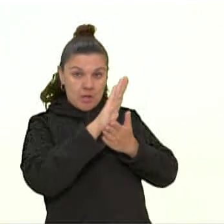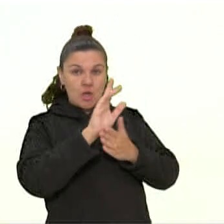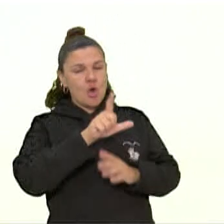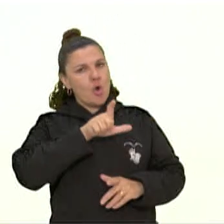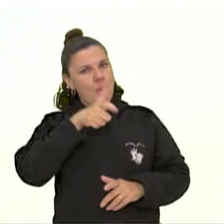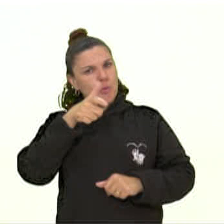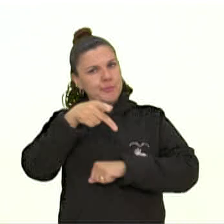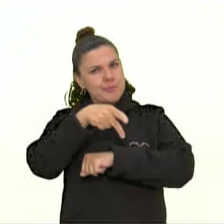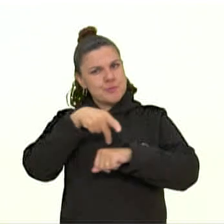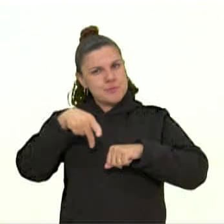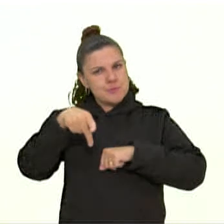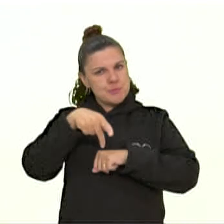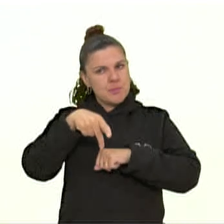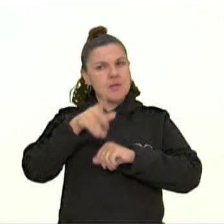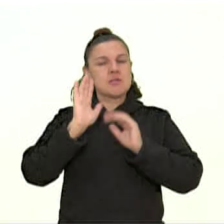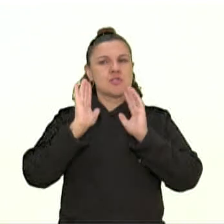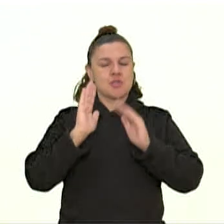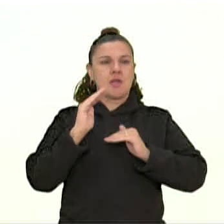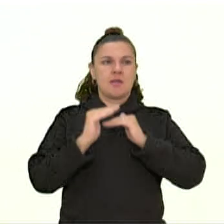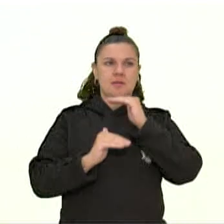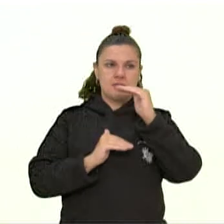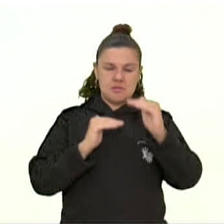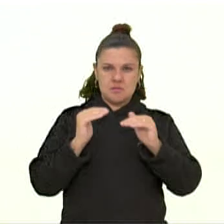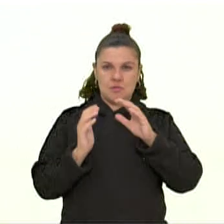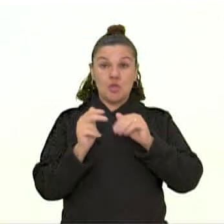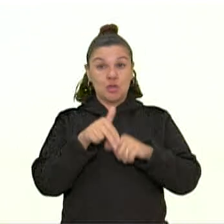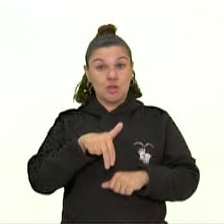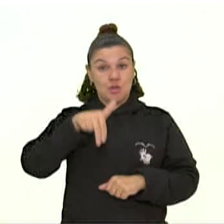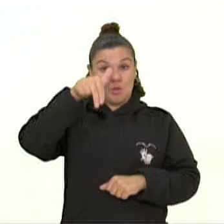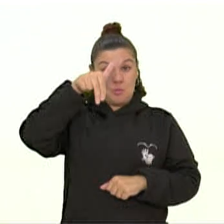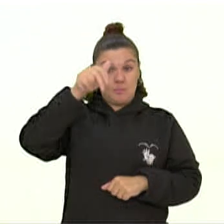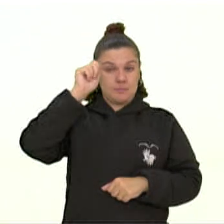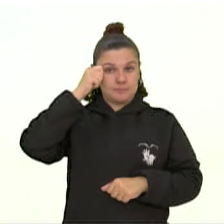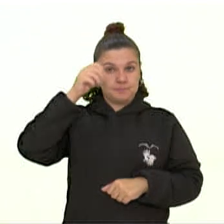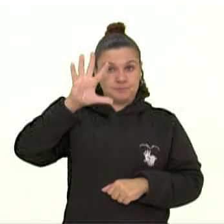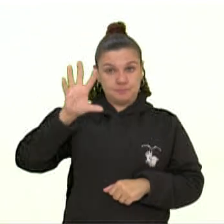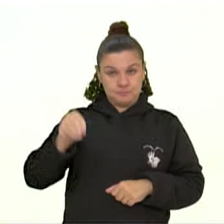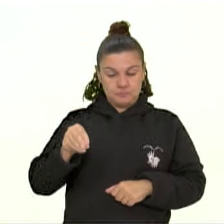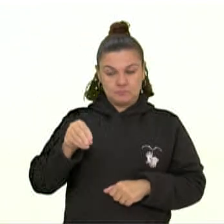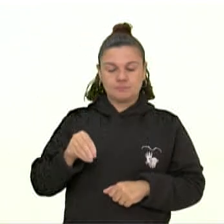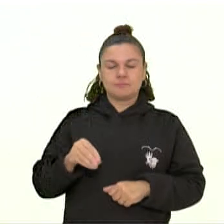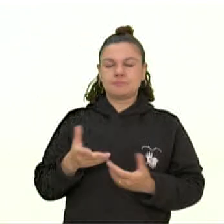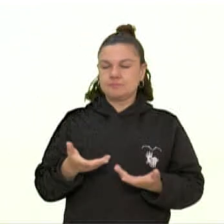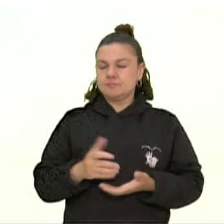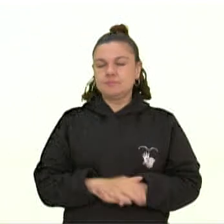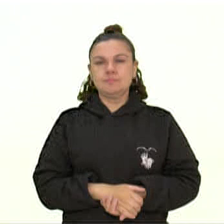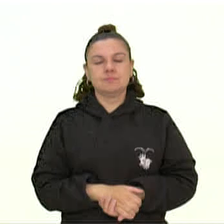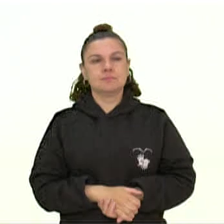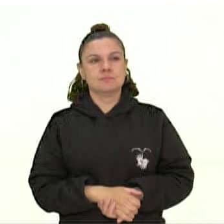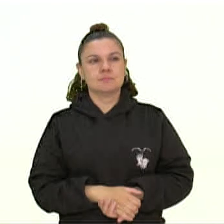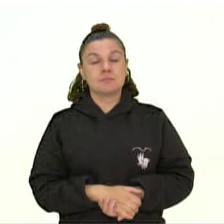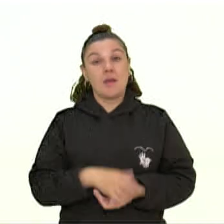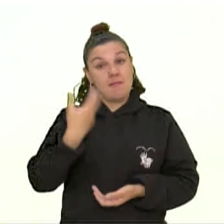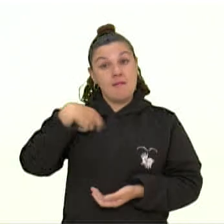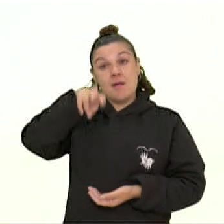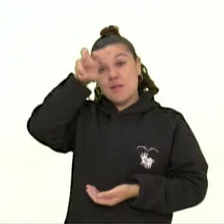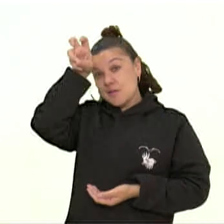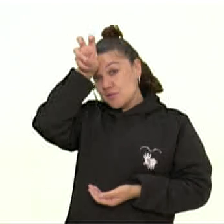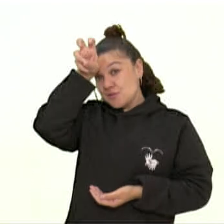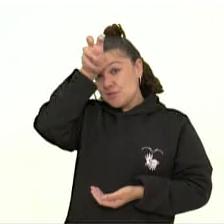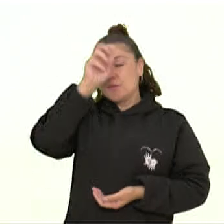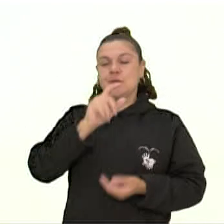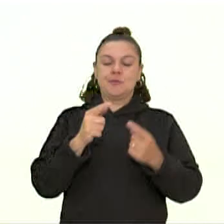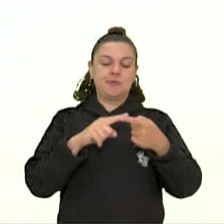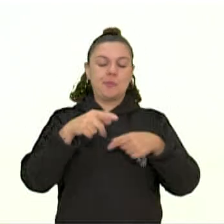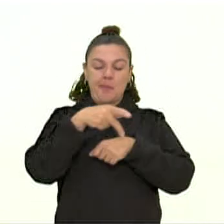outros países, né? Para países desenvolvidos do norte da África, Marrocos, os países mais desenvolvidos, Egito, né, que é um país